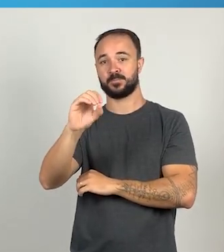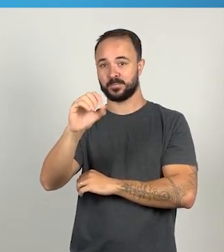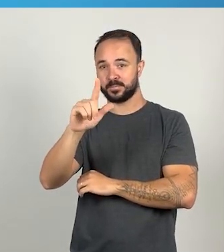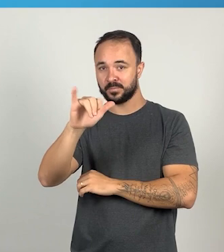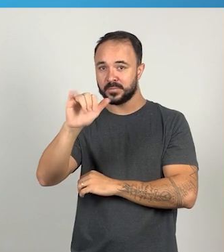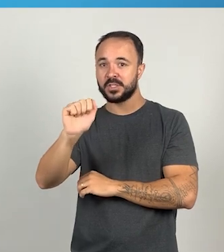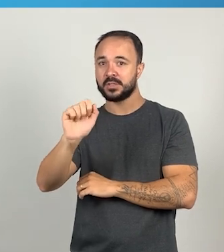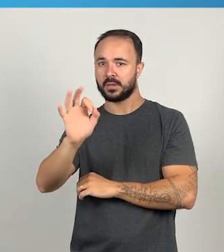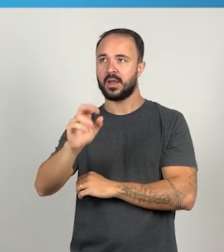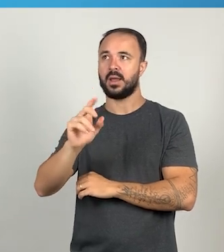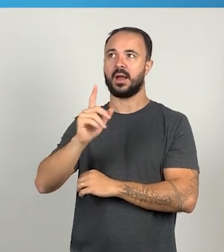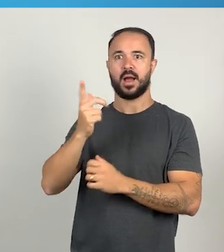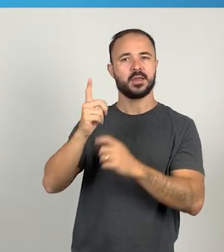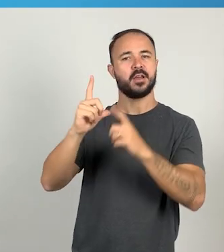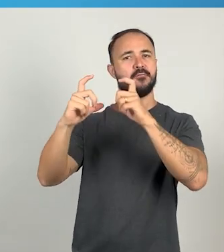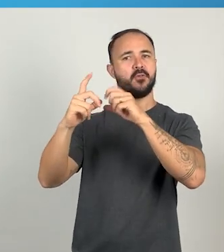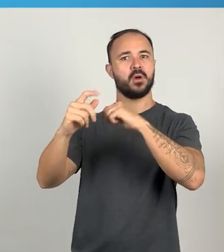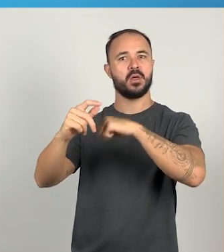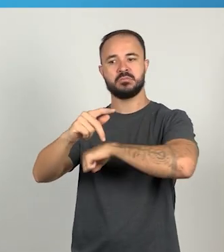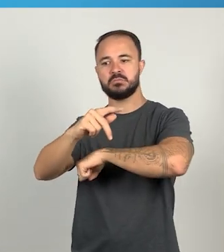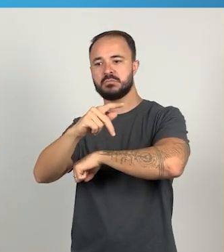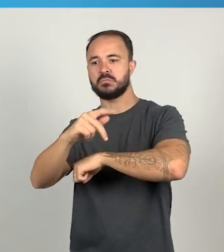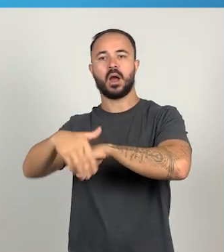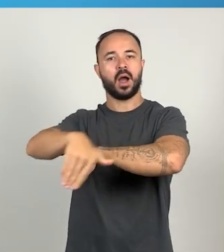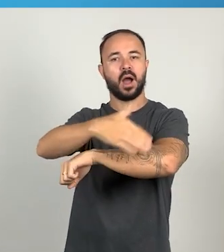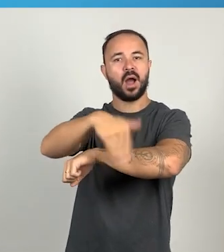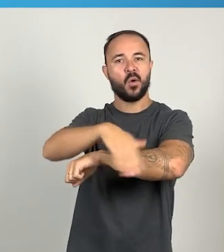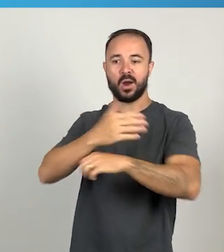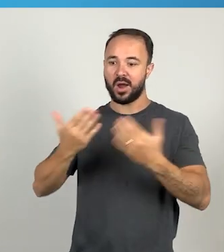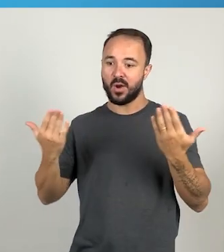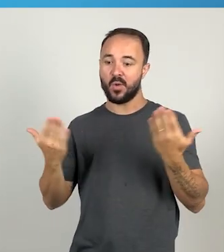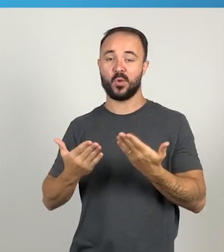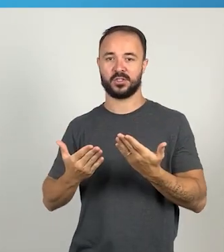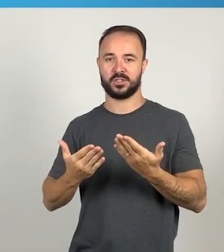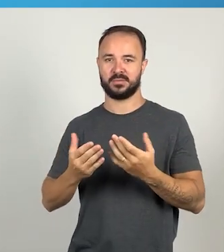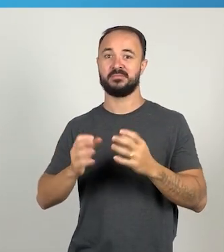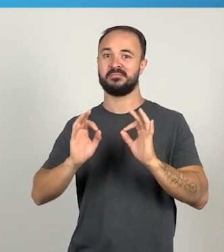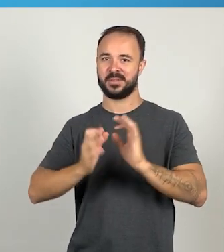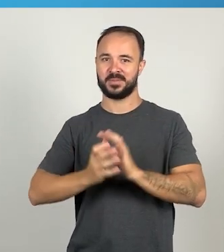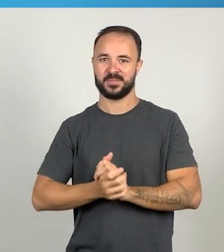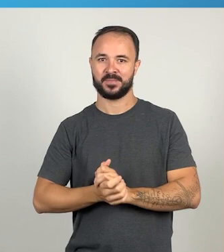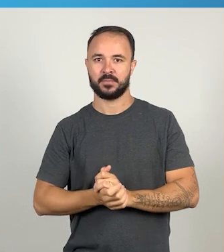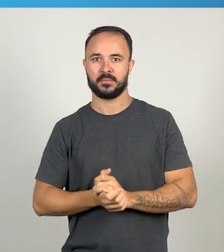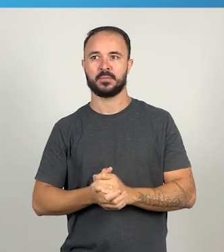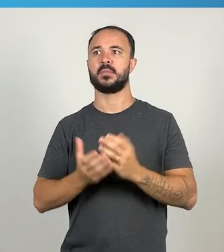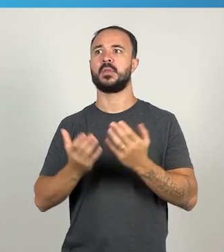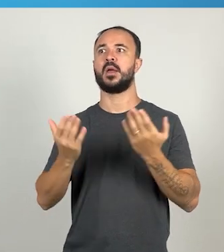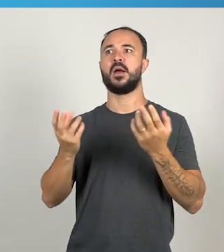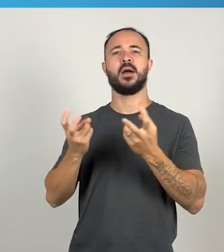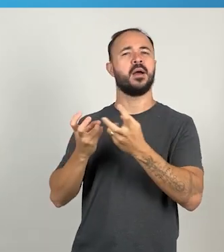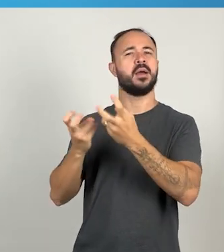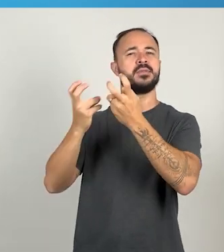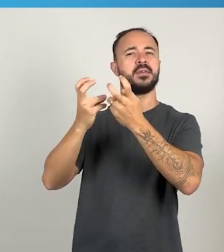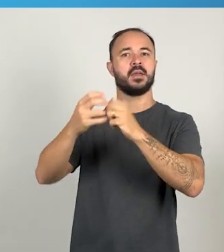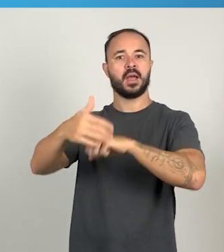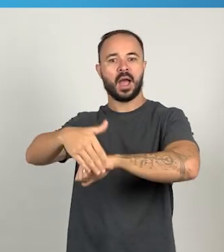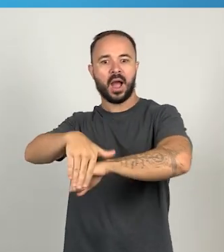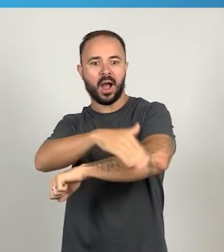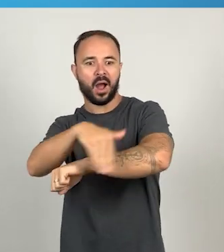A gente conhece bem. É um acesso que muitas pessoas utilizam. Gente, olha a avenida que homenageia o Bernardo